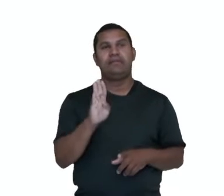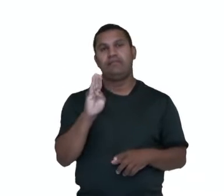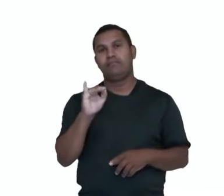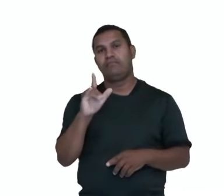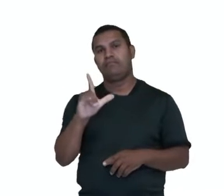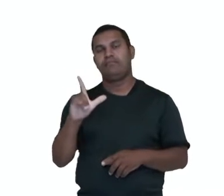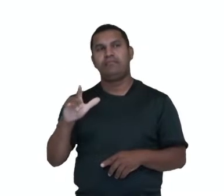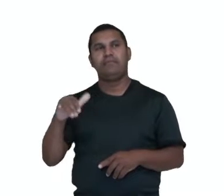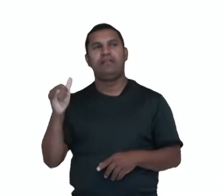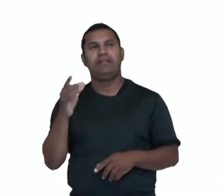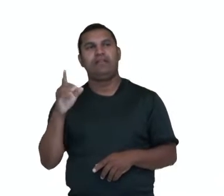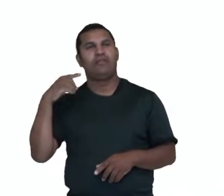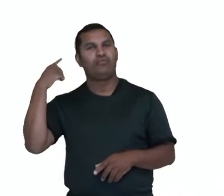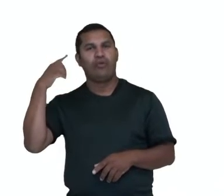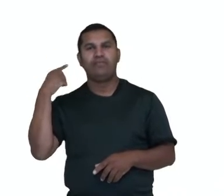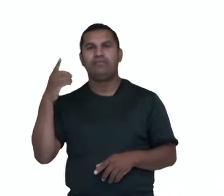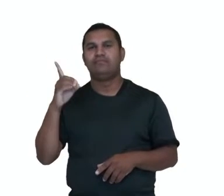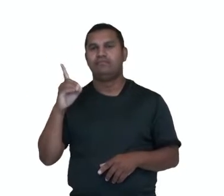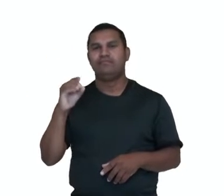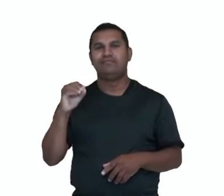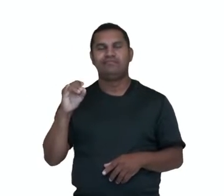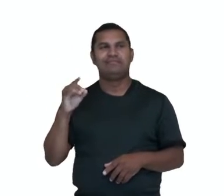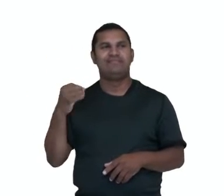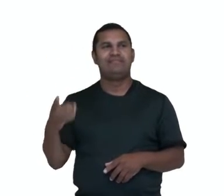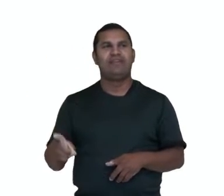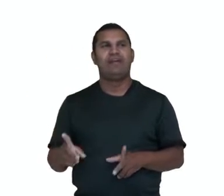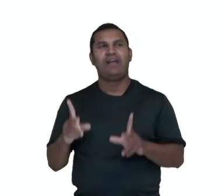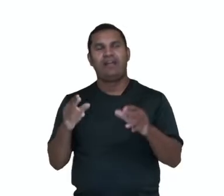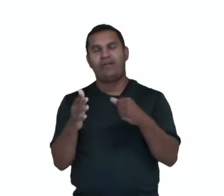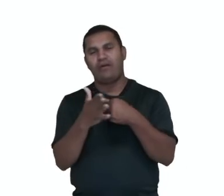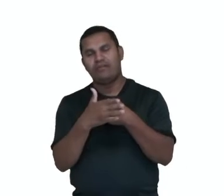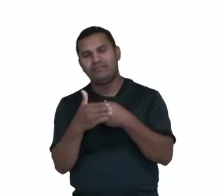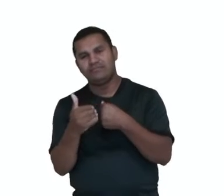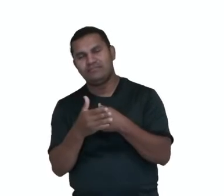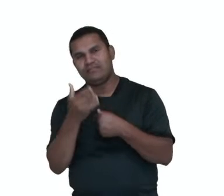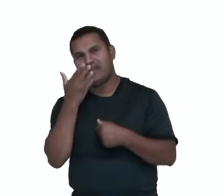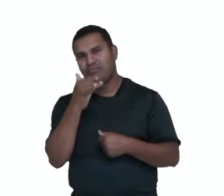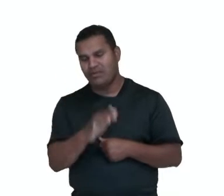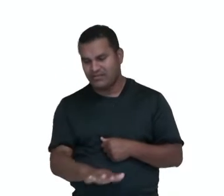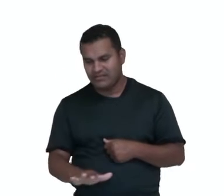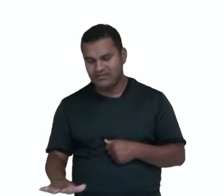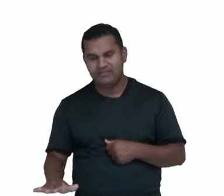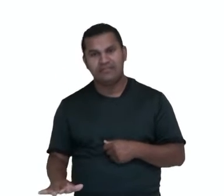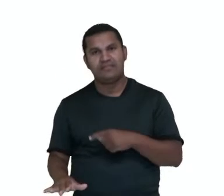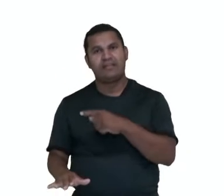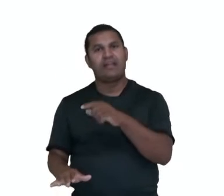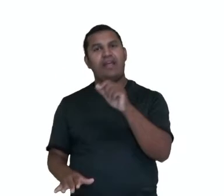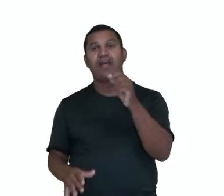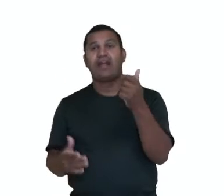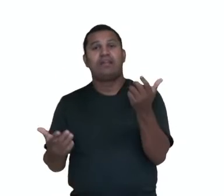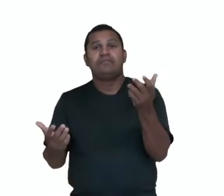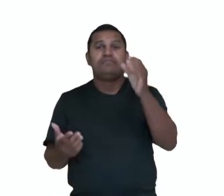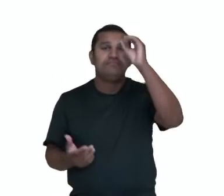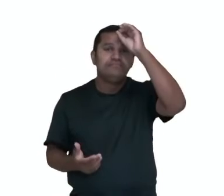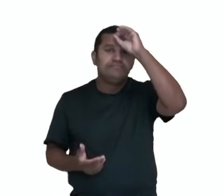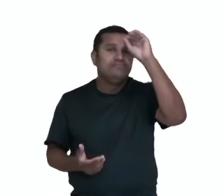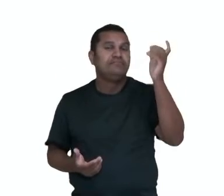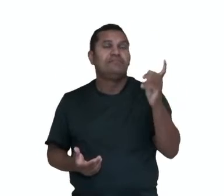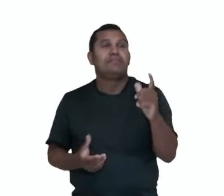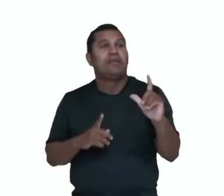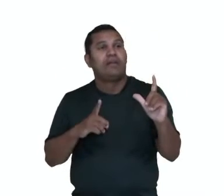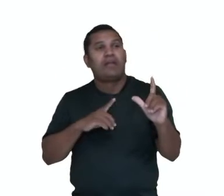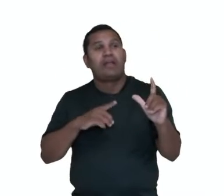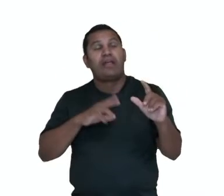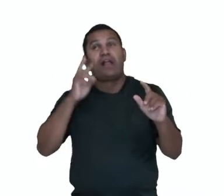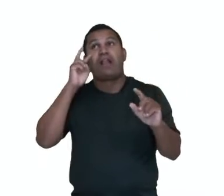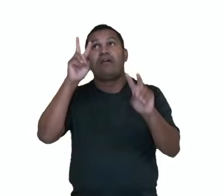pensamentos ingênuos de criança sonhadora e cheia de imaginação, do irmão do Jorel. Além de tudo, é muito divertido. Aqui a gente tem opinião,